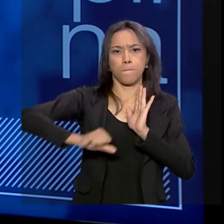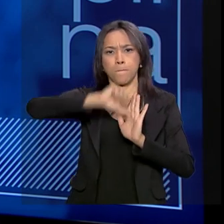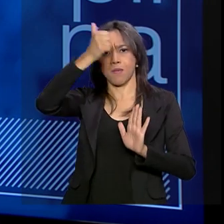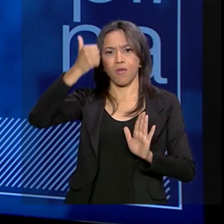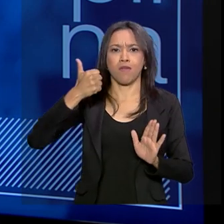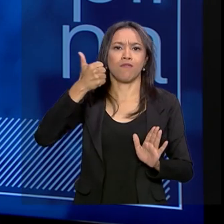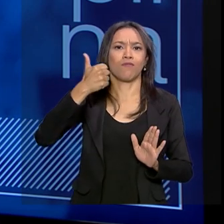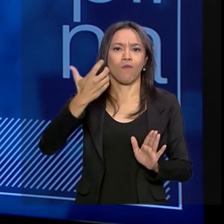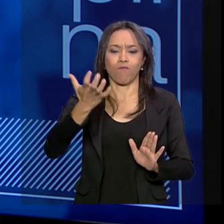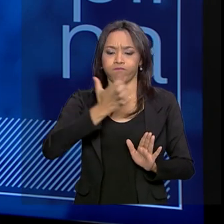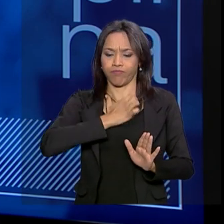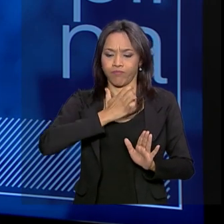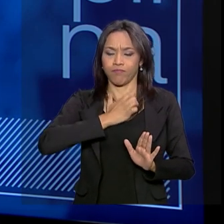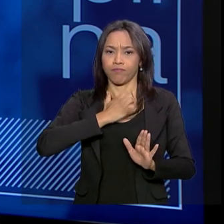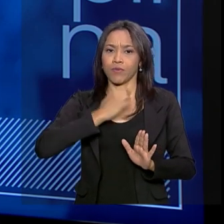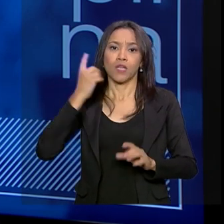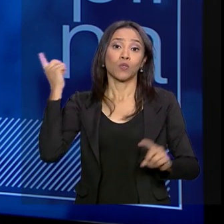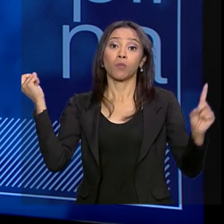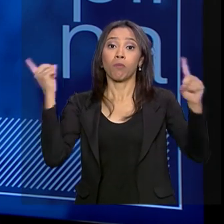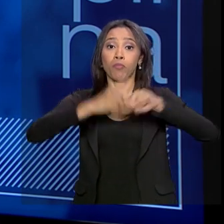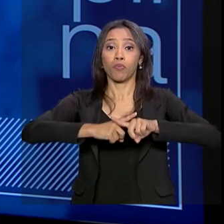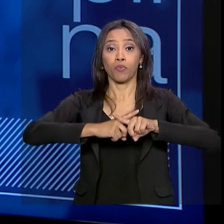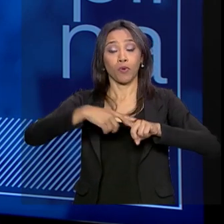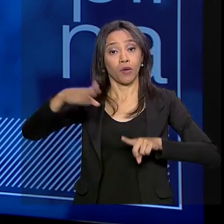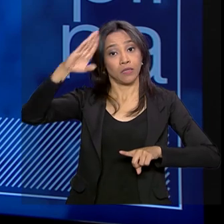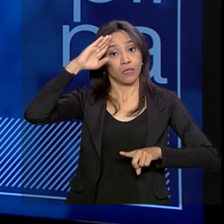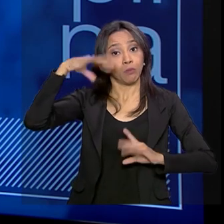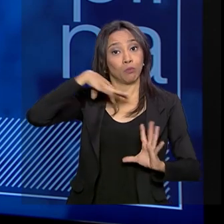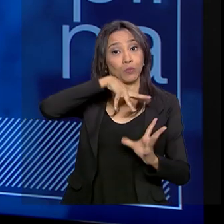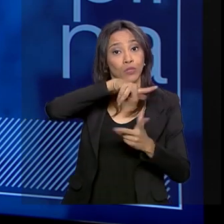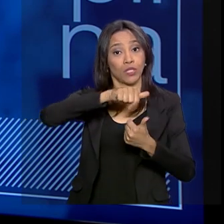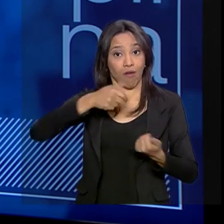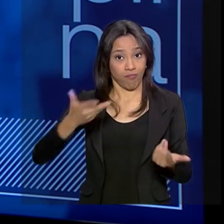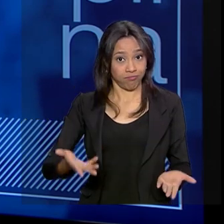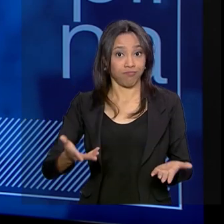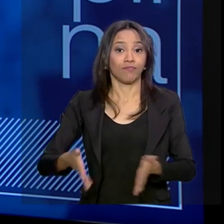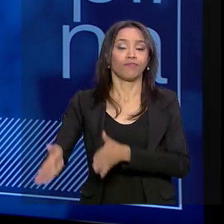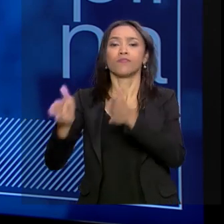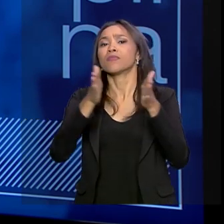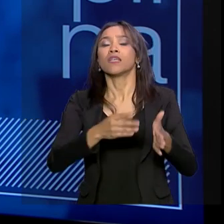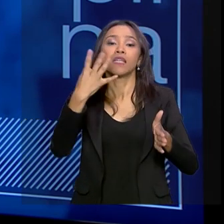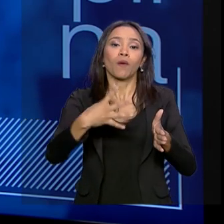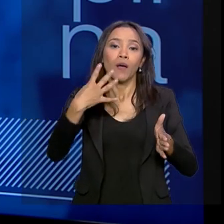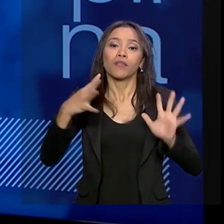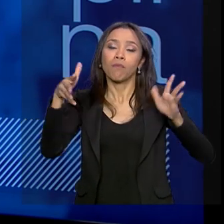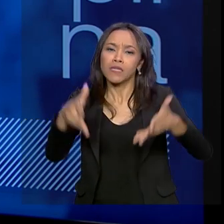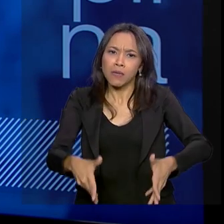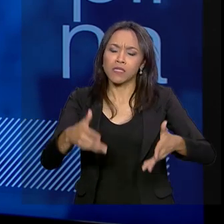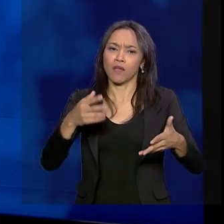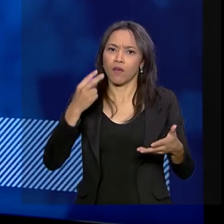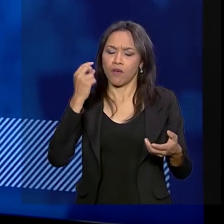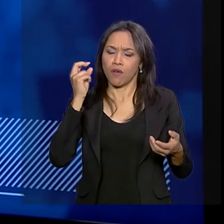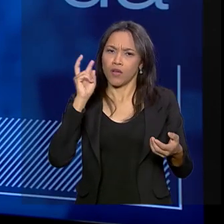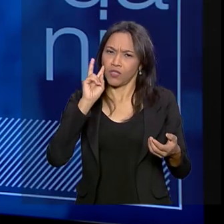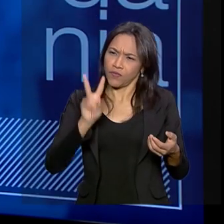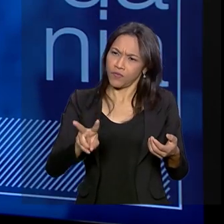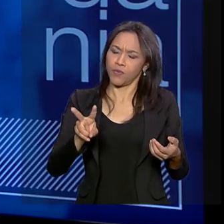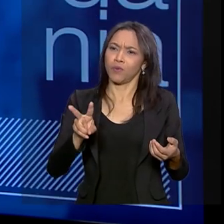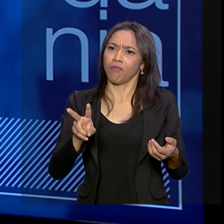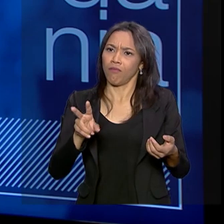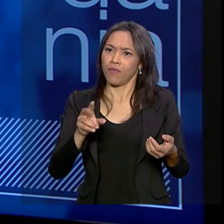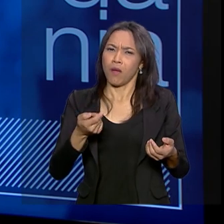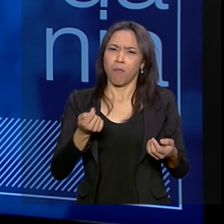dos 5º Jogos Mundiais Militares. E nós vimos de participações no 4º jogo, muito, muito discreta a nossa participação,